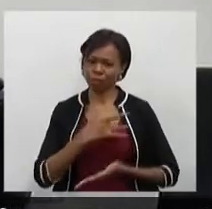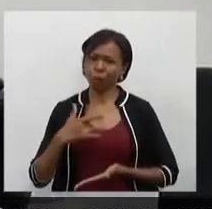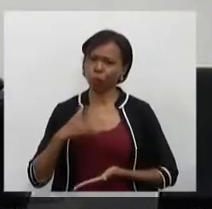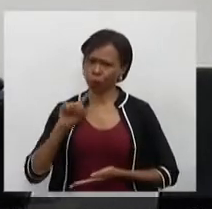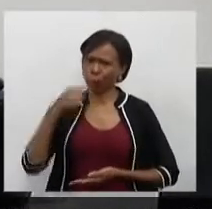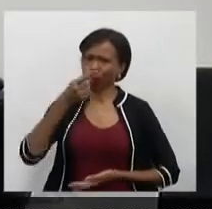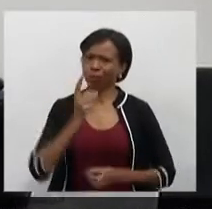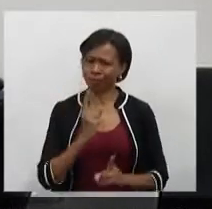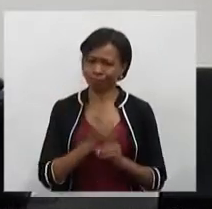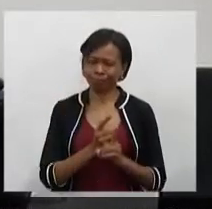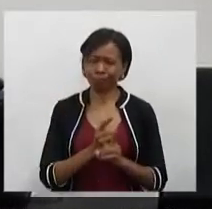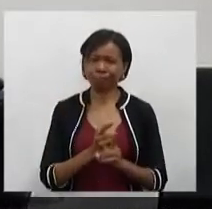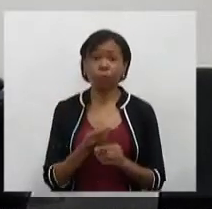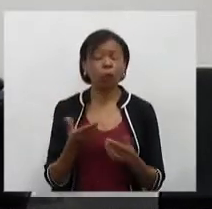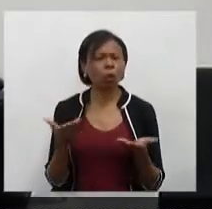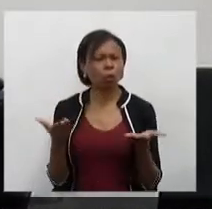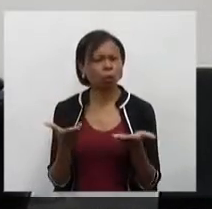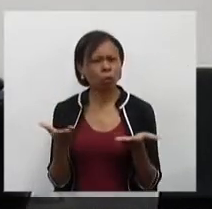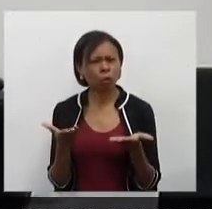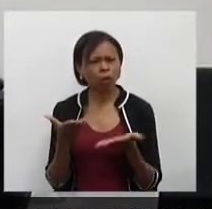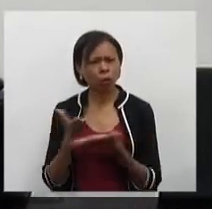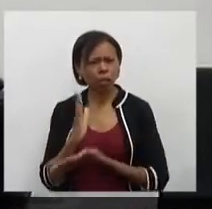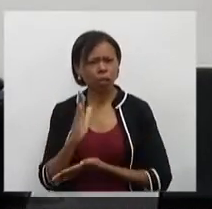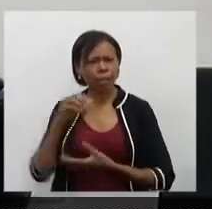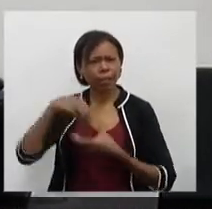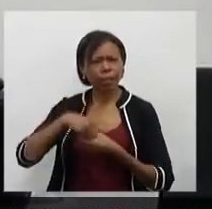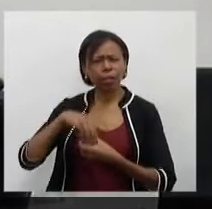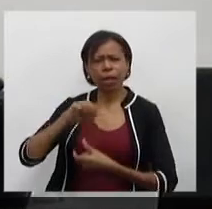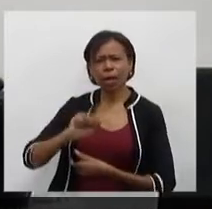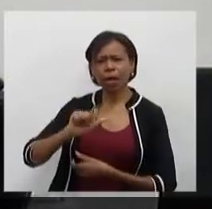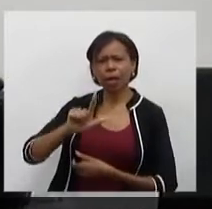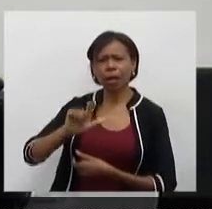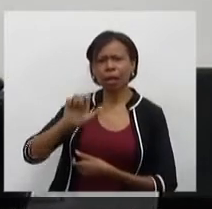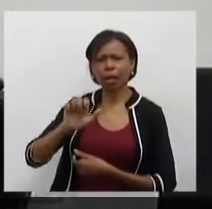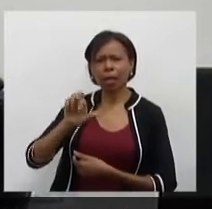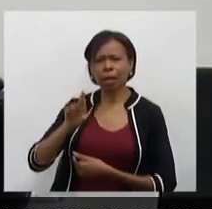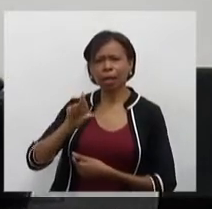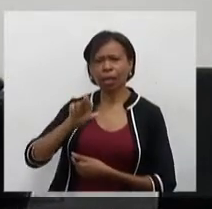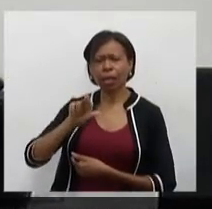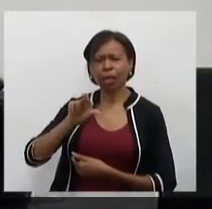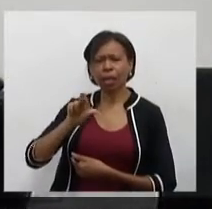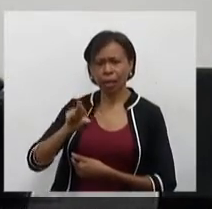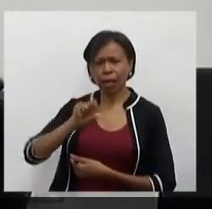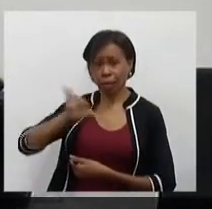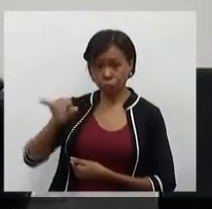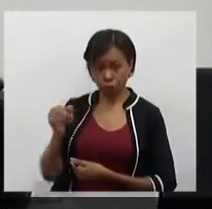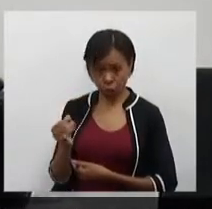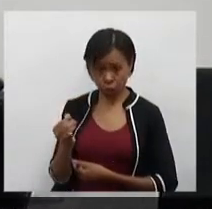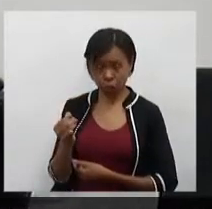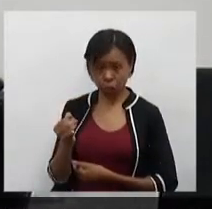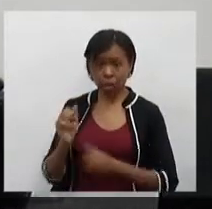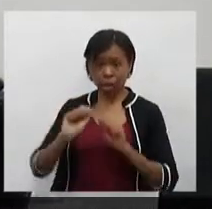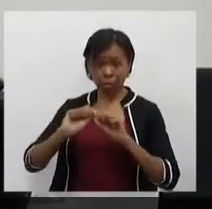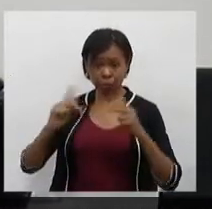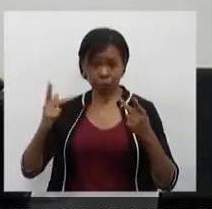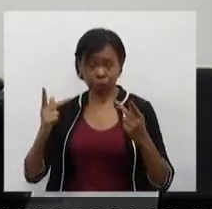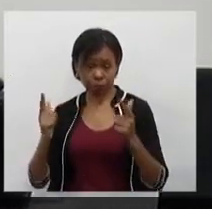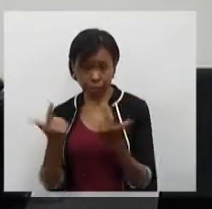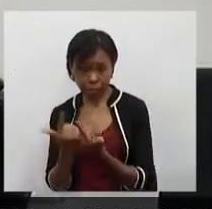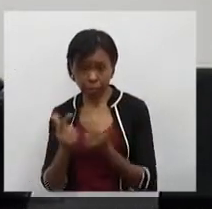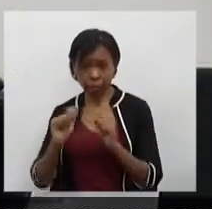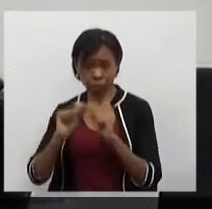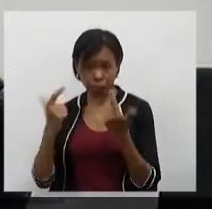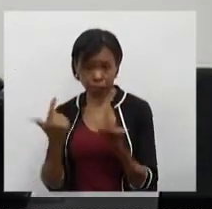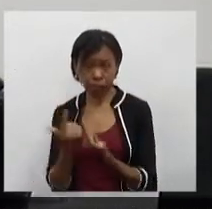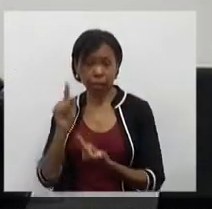ontem, se eu não me engano, hoje foi aprovado na LERJ, né, na Assembleia Legislativa do Rio de Janeiro, um projeto de lei que segue para